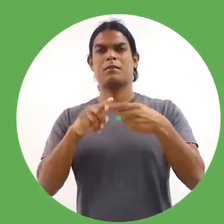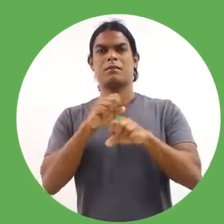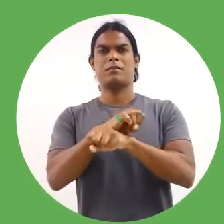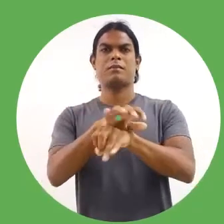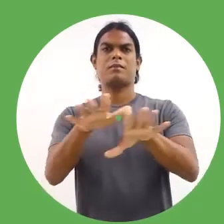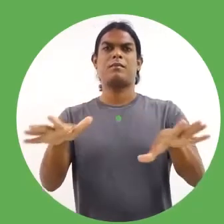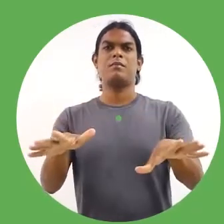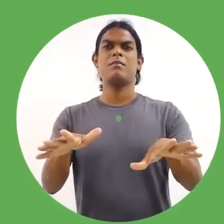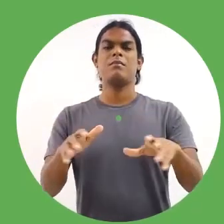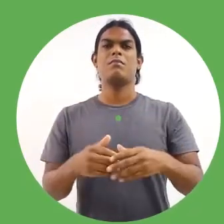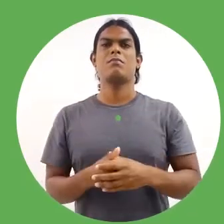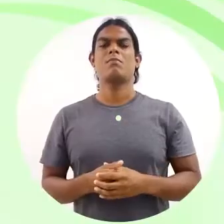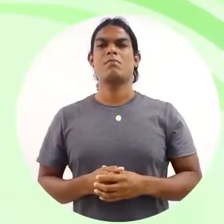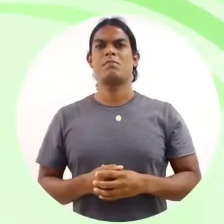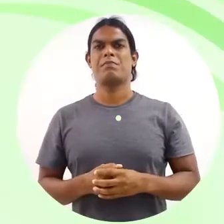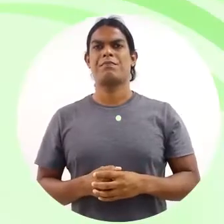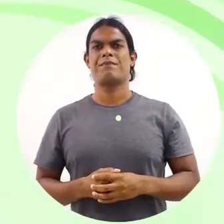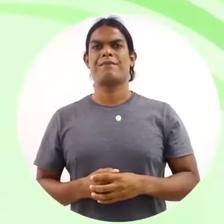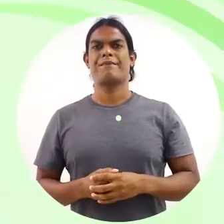compartilhamento.